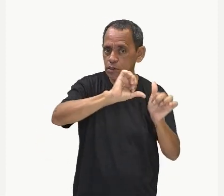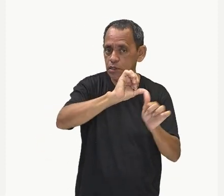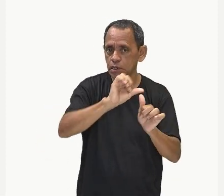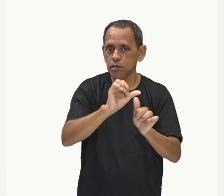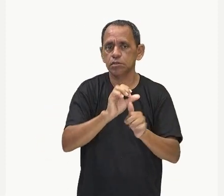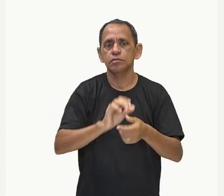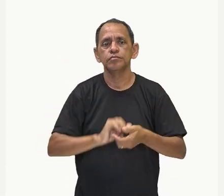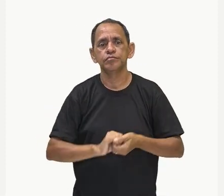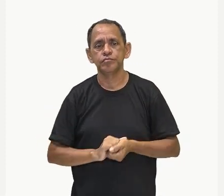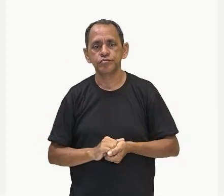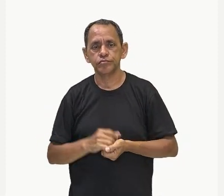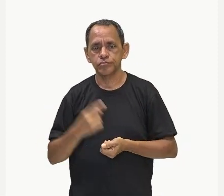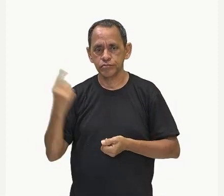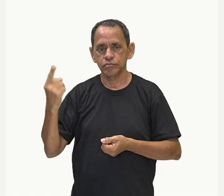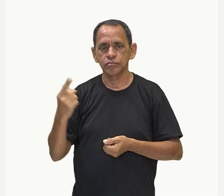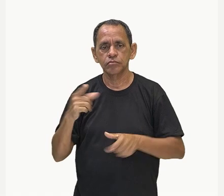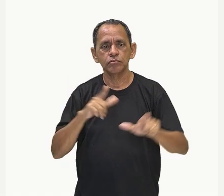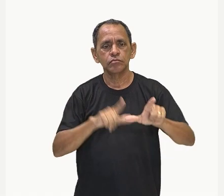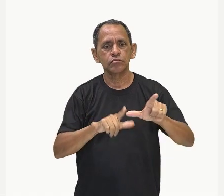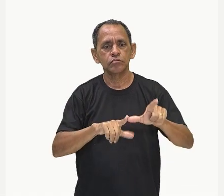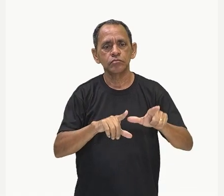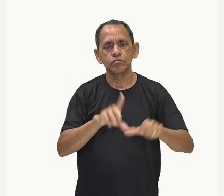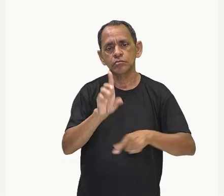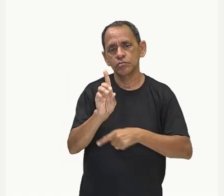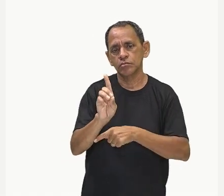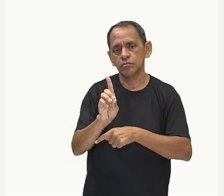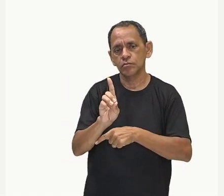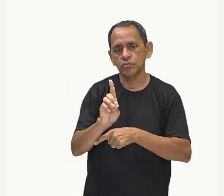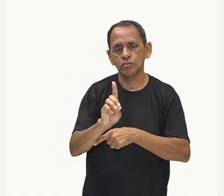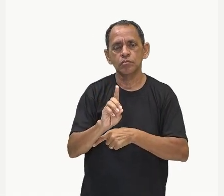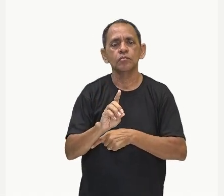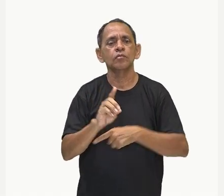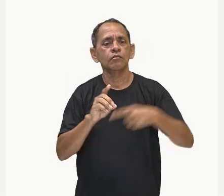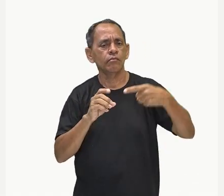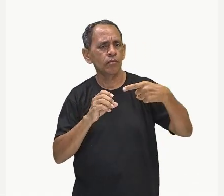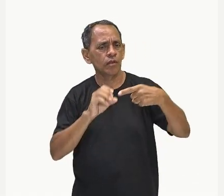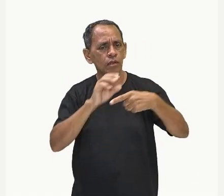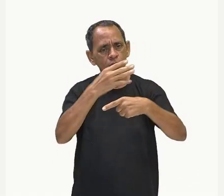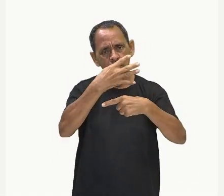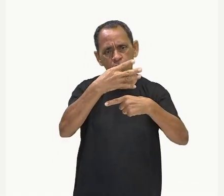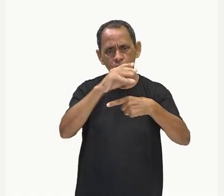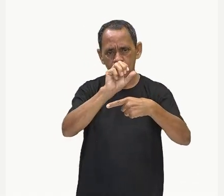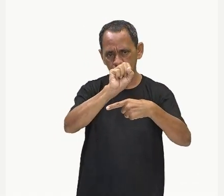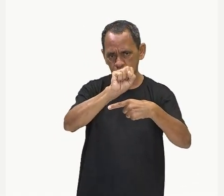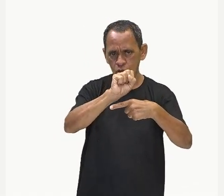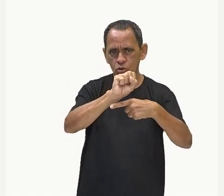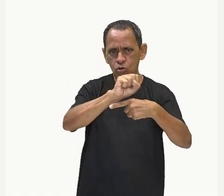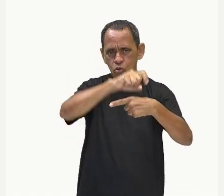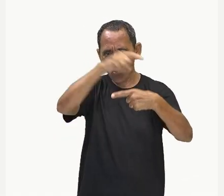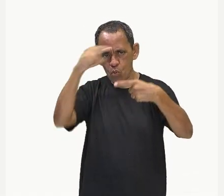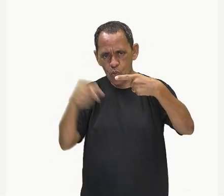Vamos lá, letra D. Ó, nosso número de cima, 48.